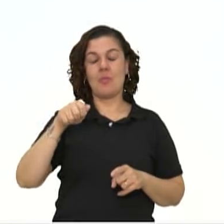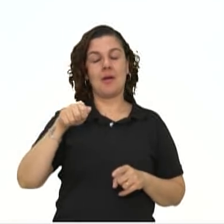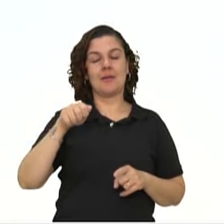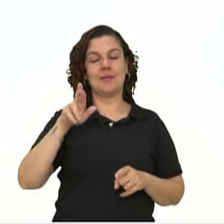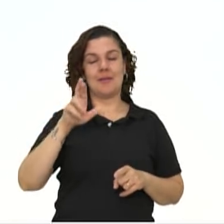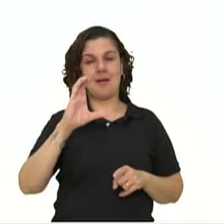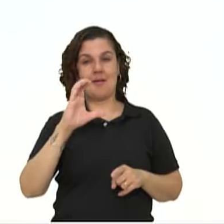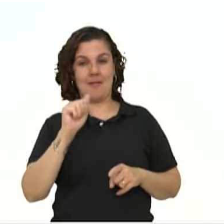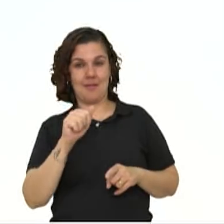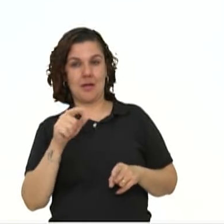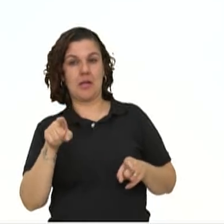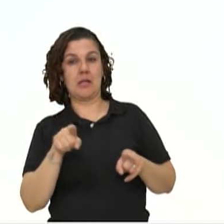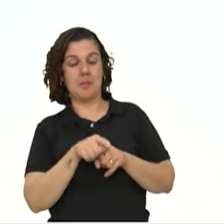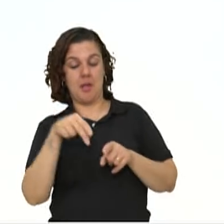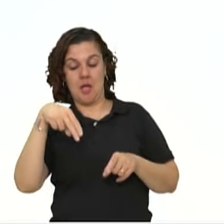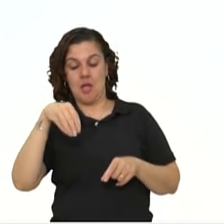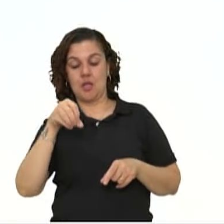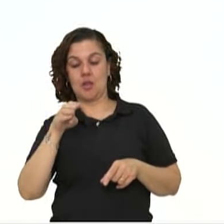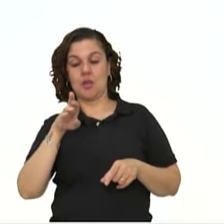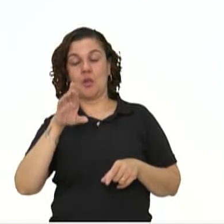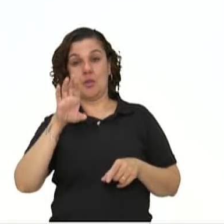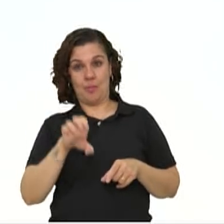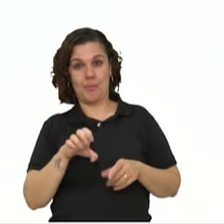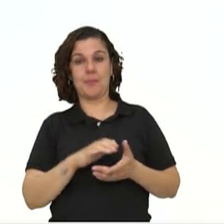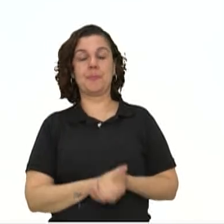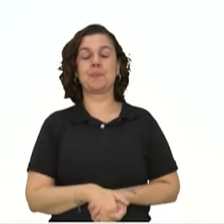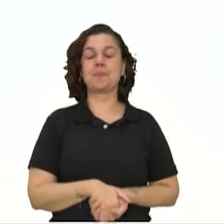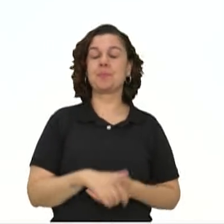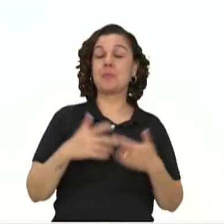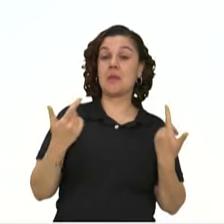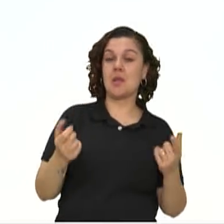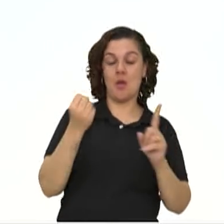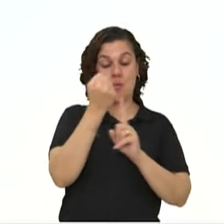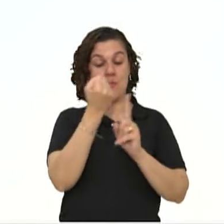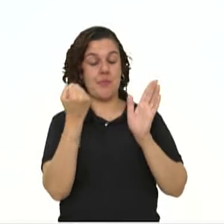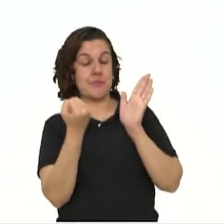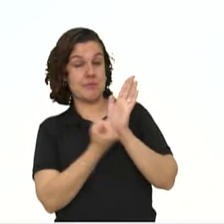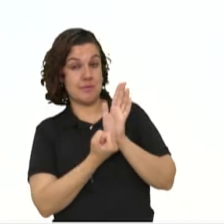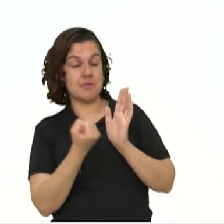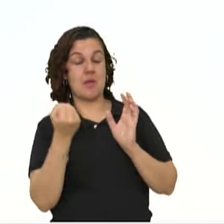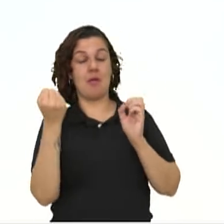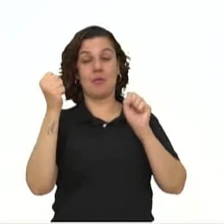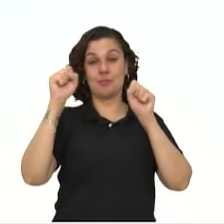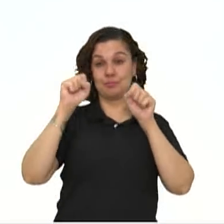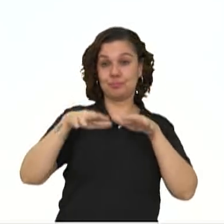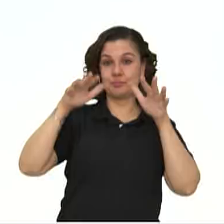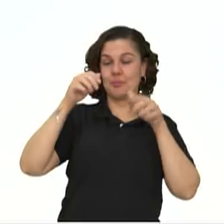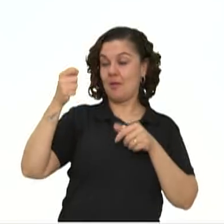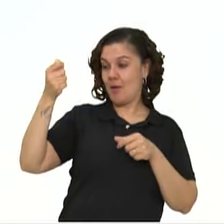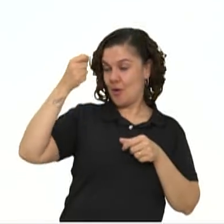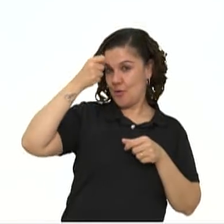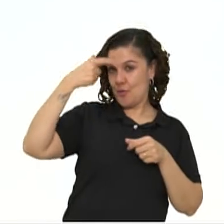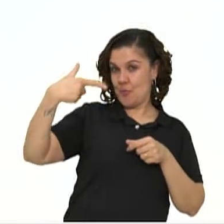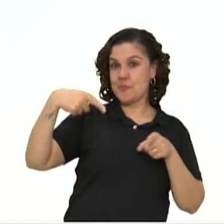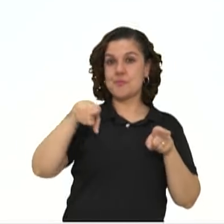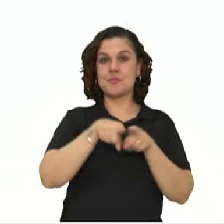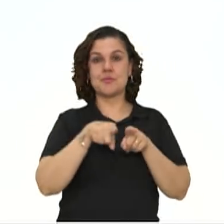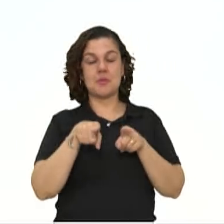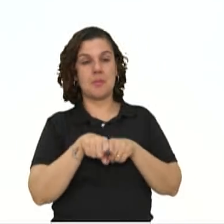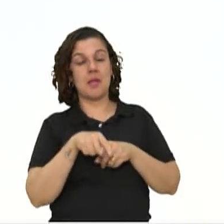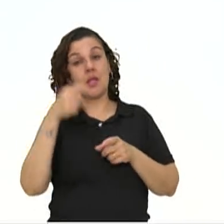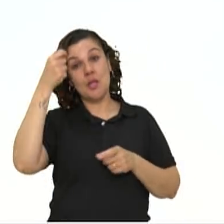não monarcas, mas nobres, desculpe. O século das luzes, como ficou conhecido no século XVIII, também